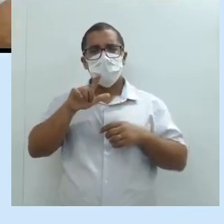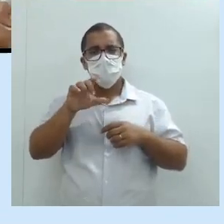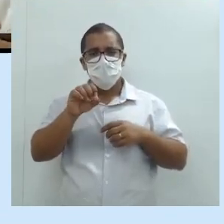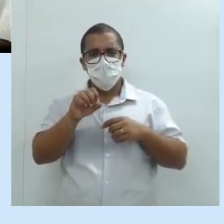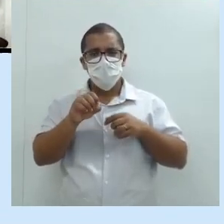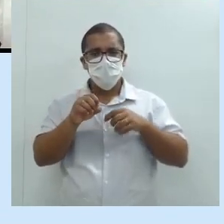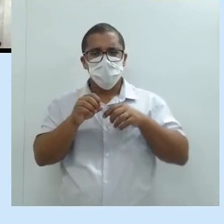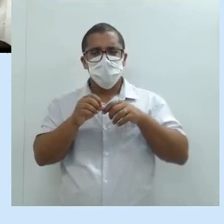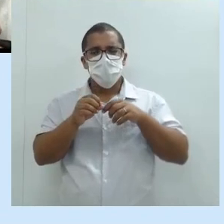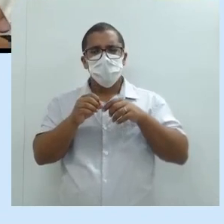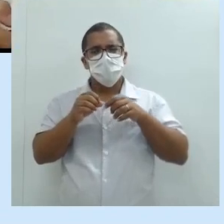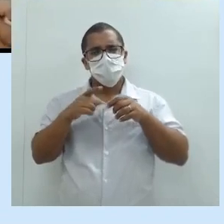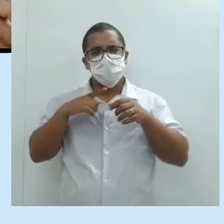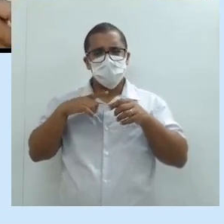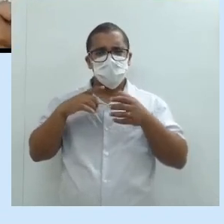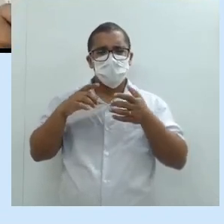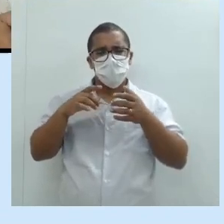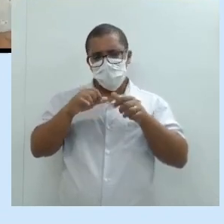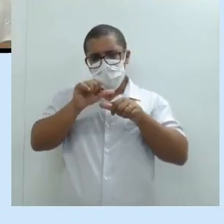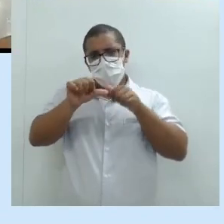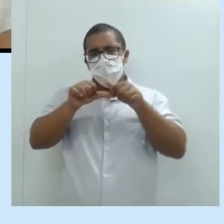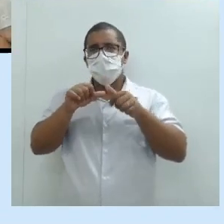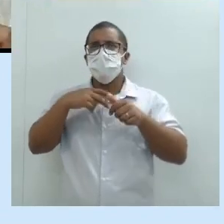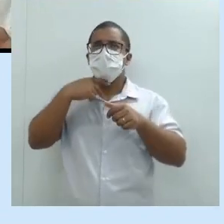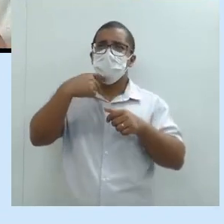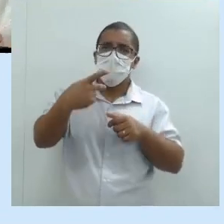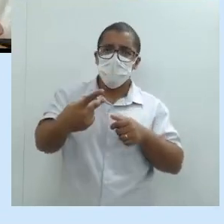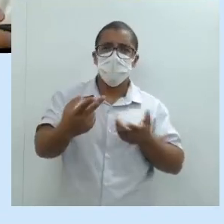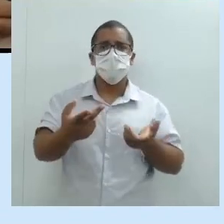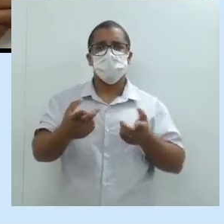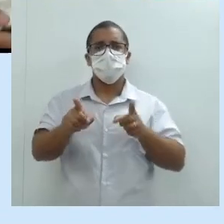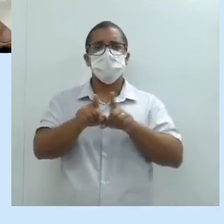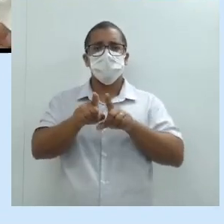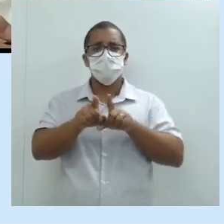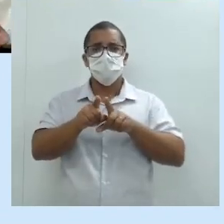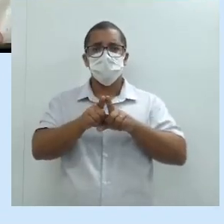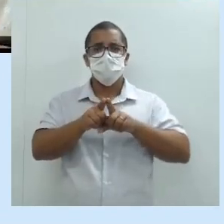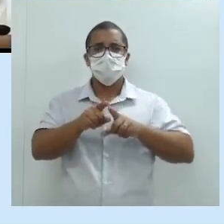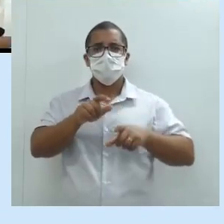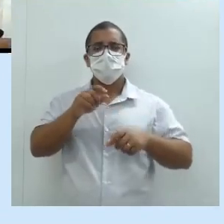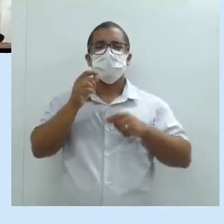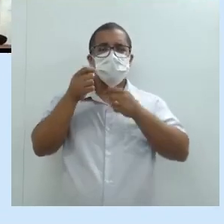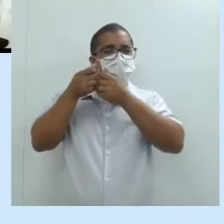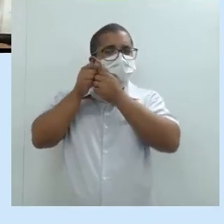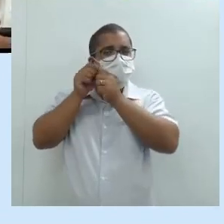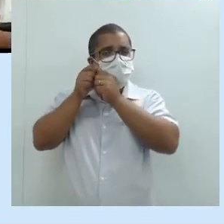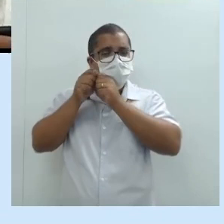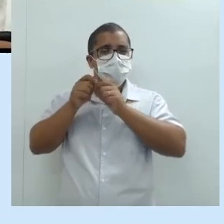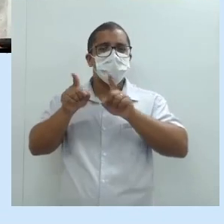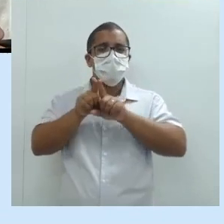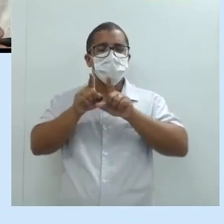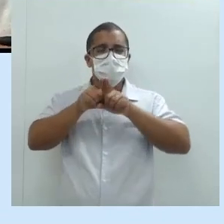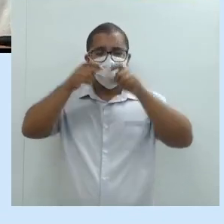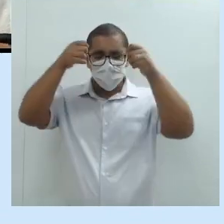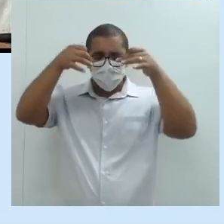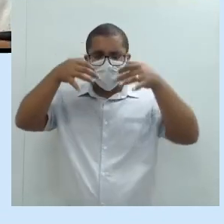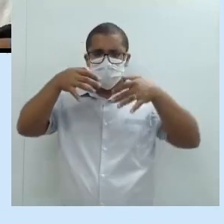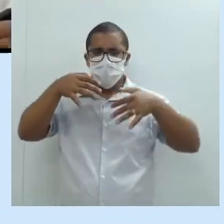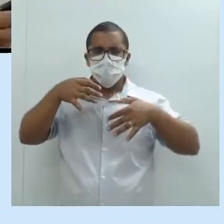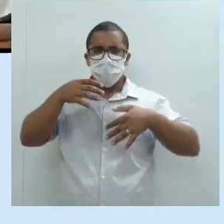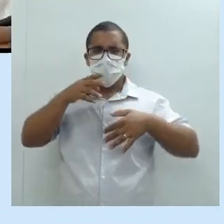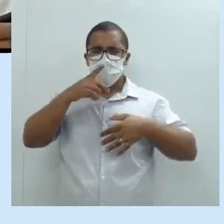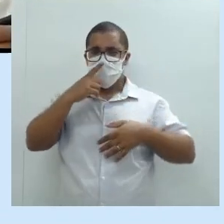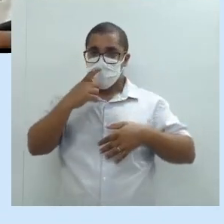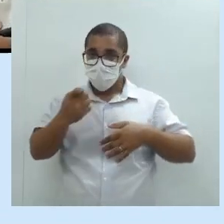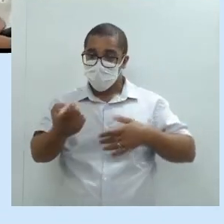né? No homem vai ter a alteração de voz, a presença de acne, o cheiro de suor, o aumento